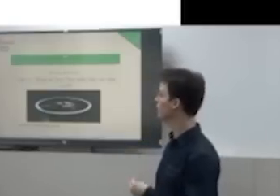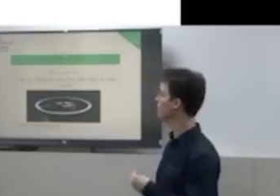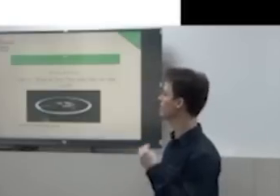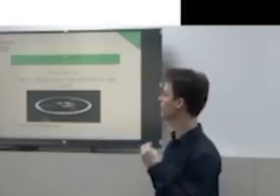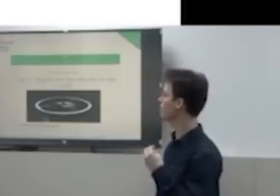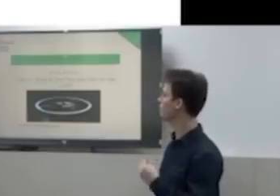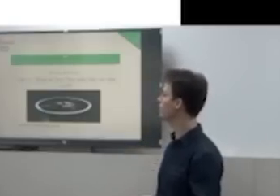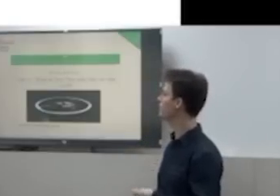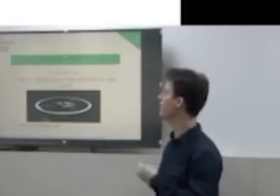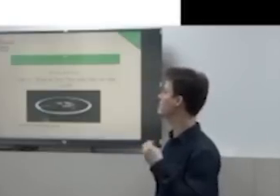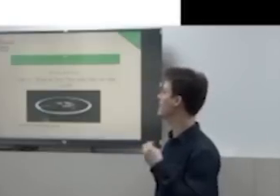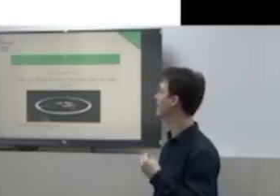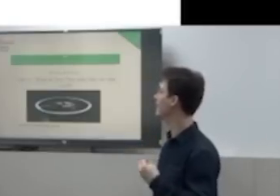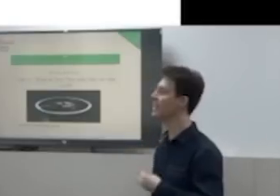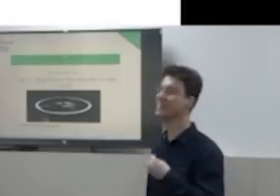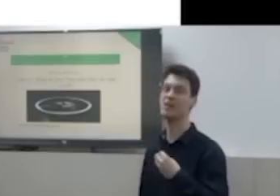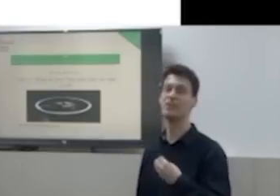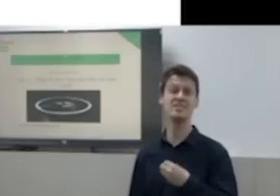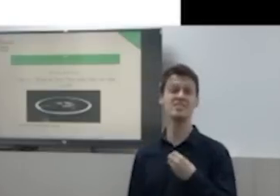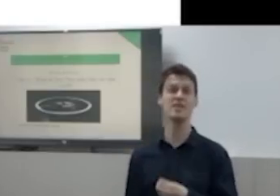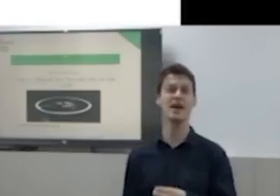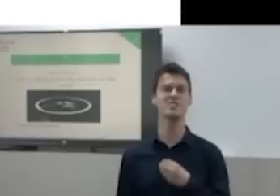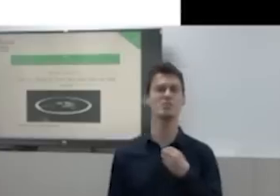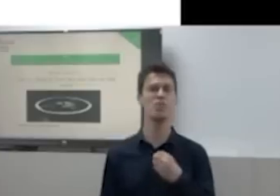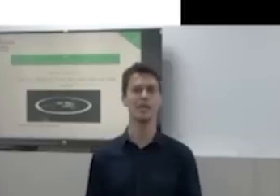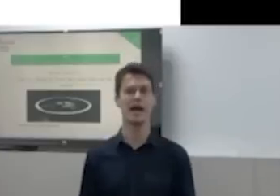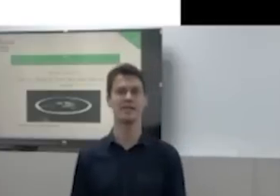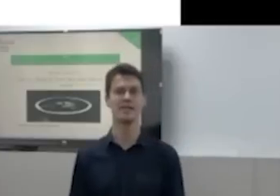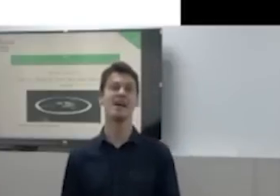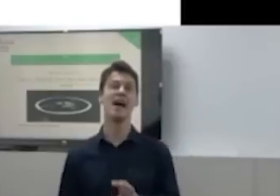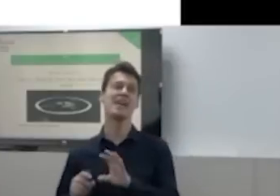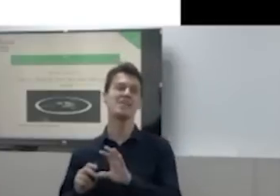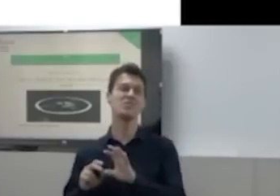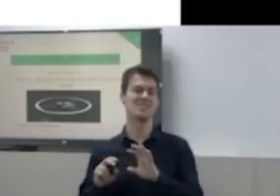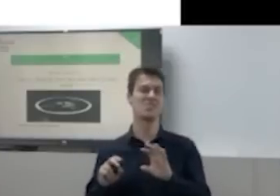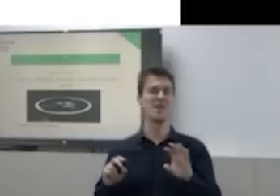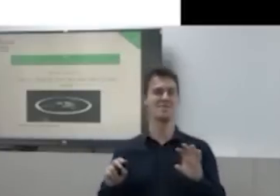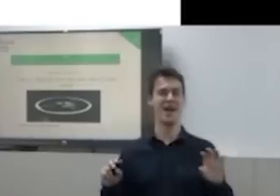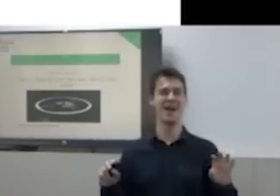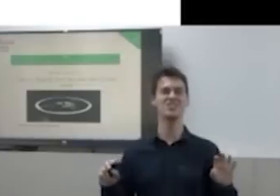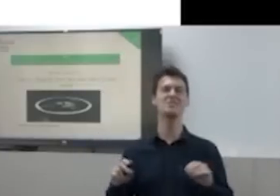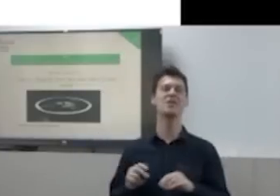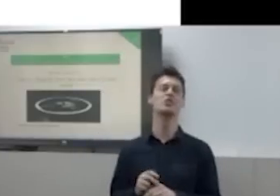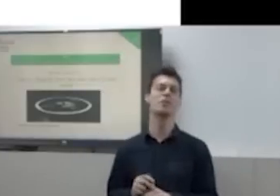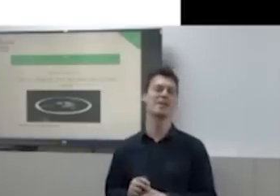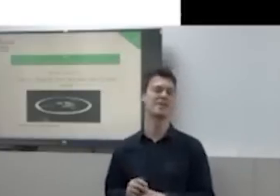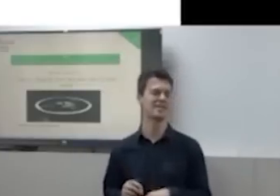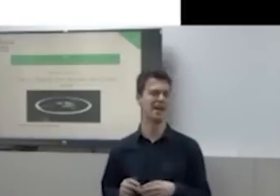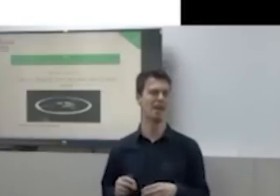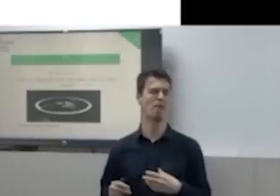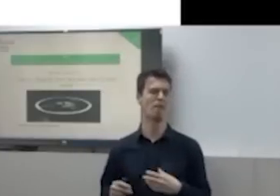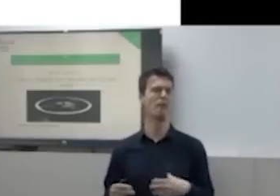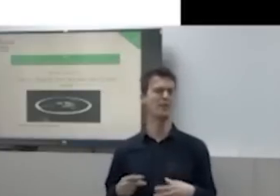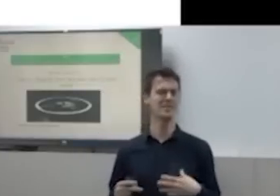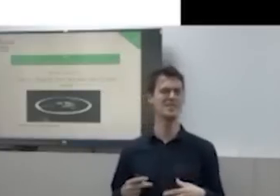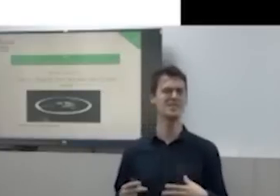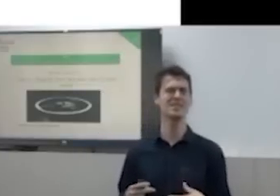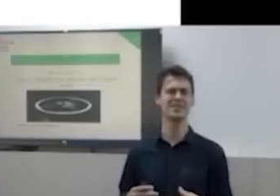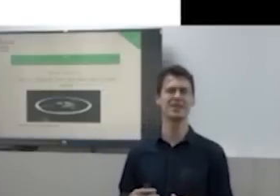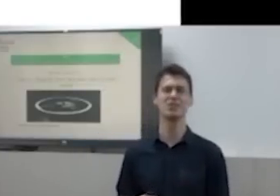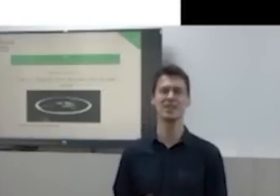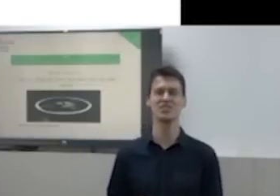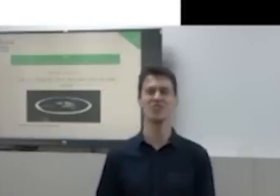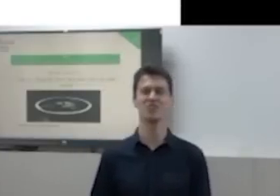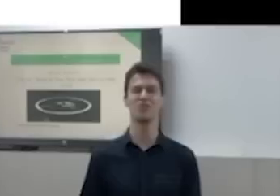Ciência, teoria da Terra plana está cada vez mais popular. Ali você tem uma imagem do planeta Terra um